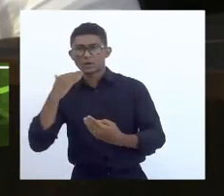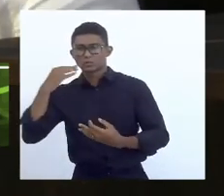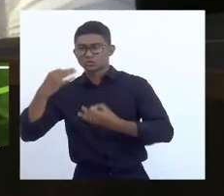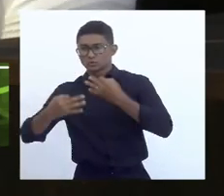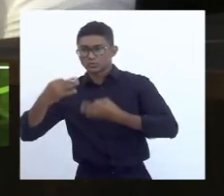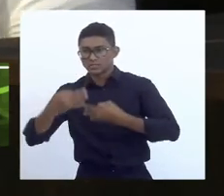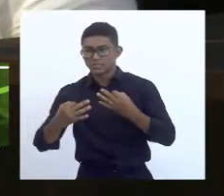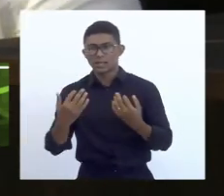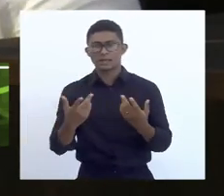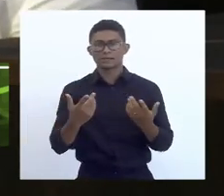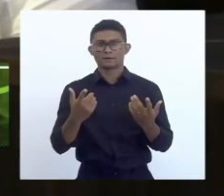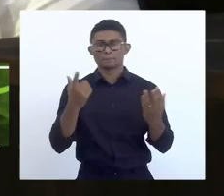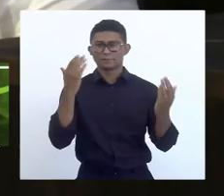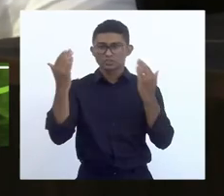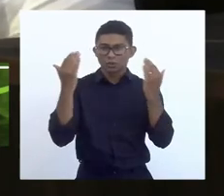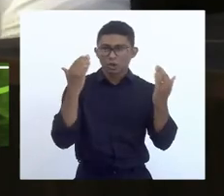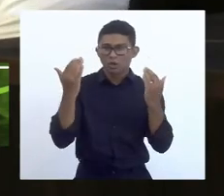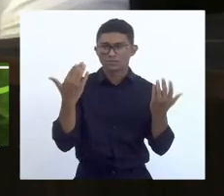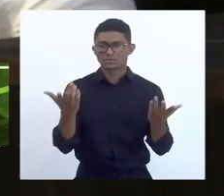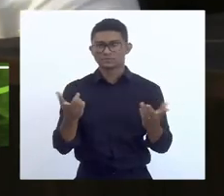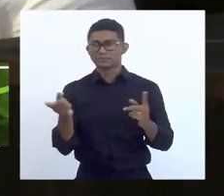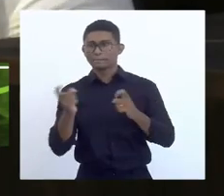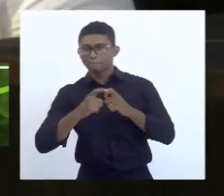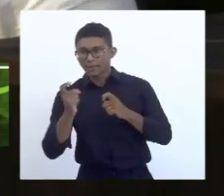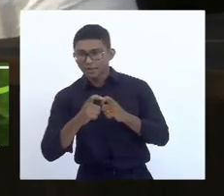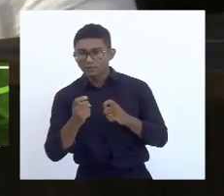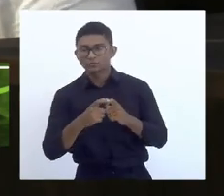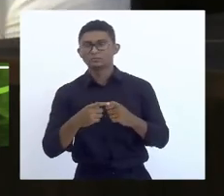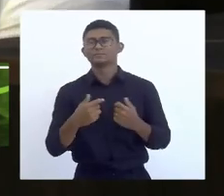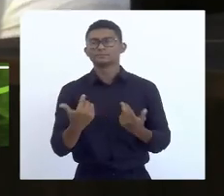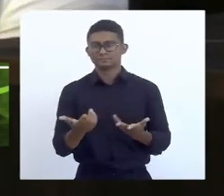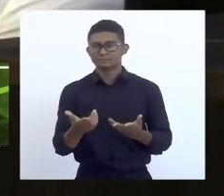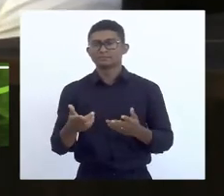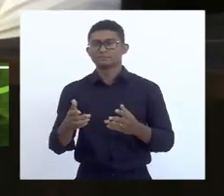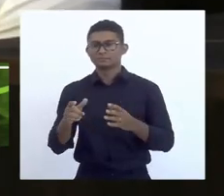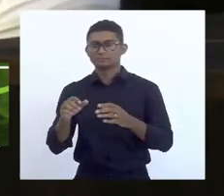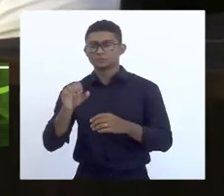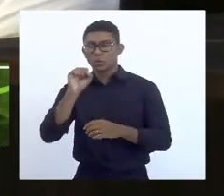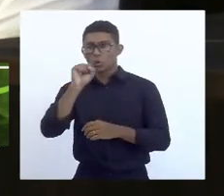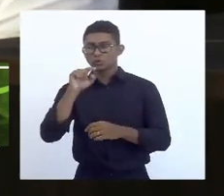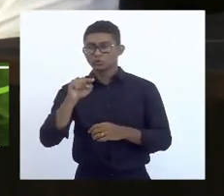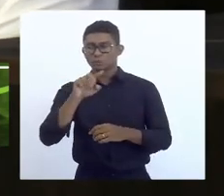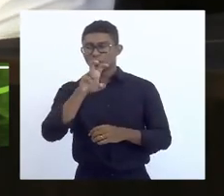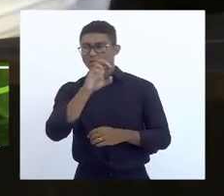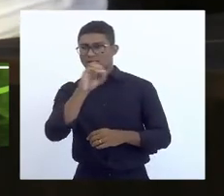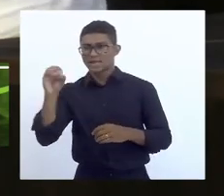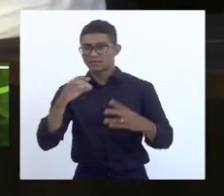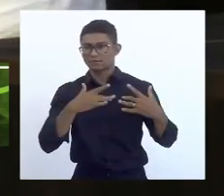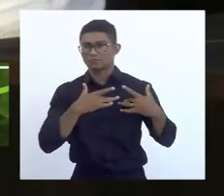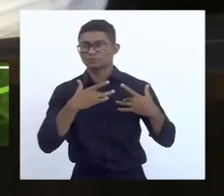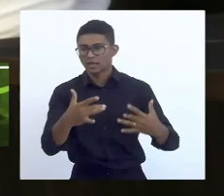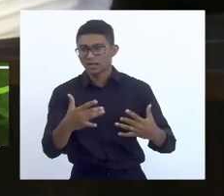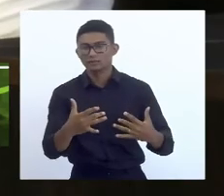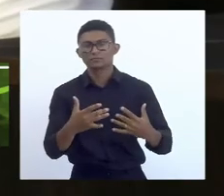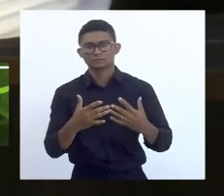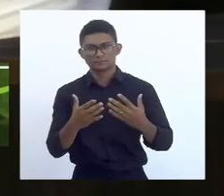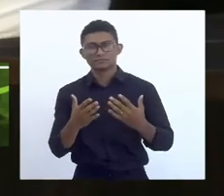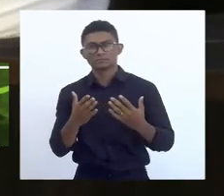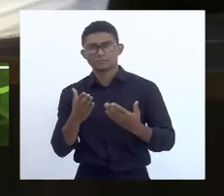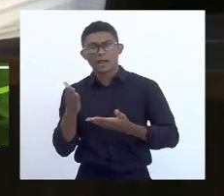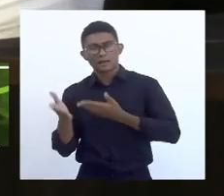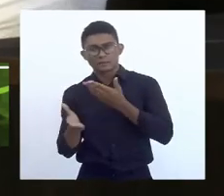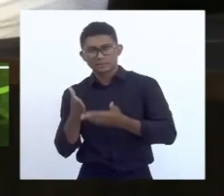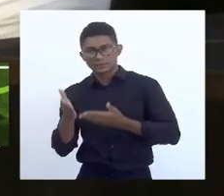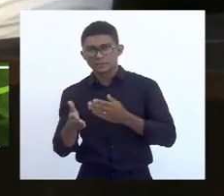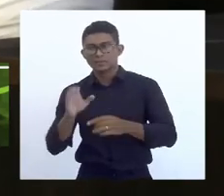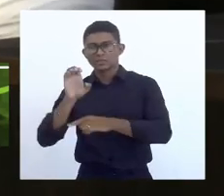psicológica, médica e uma rede de apoio aí de mais de 8.500 voluntárias que atendemos em todos os estados do